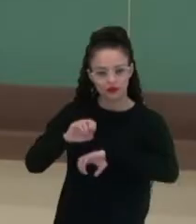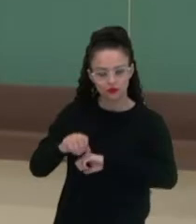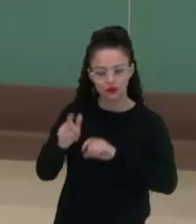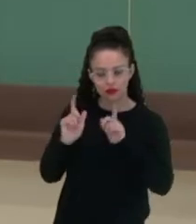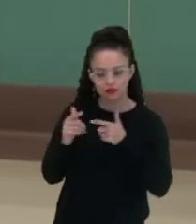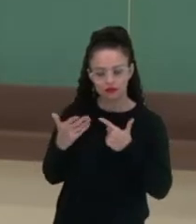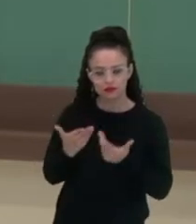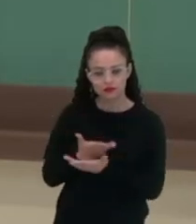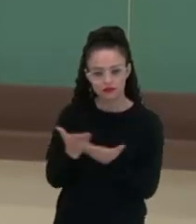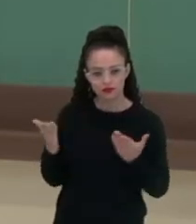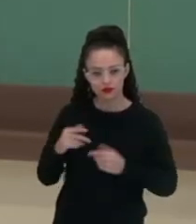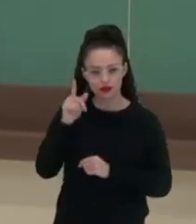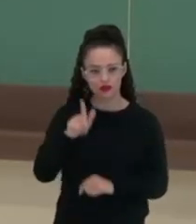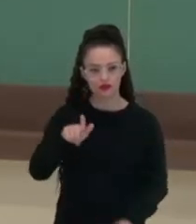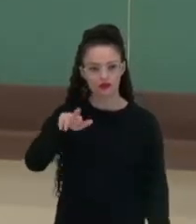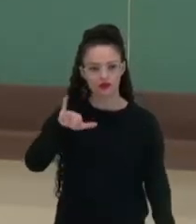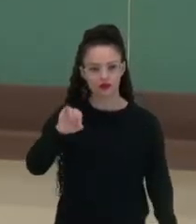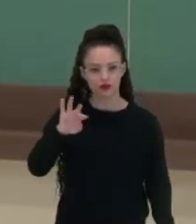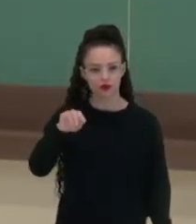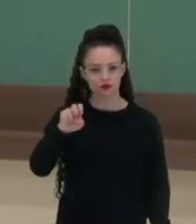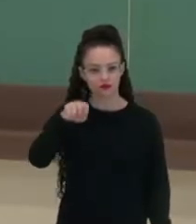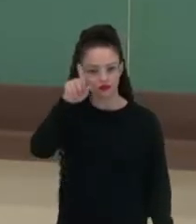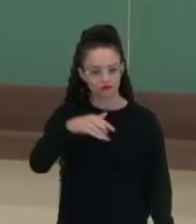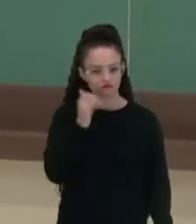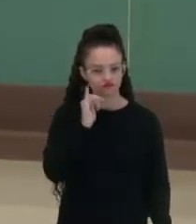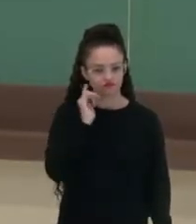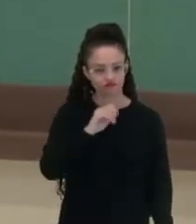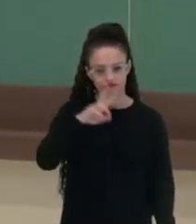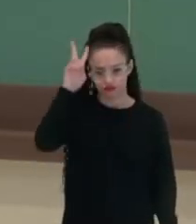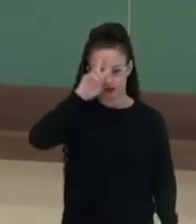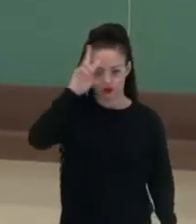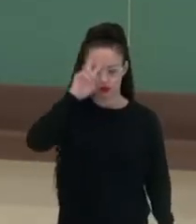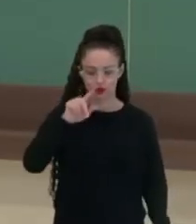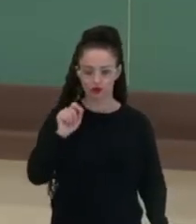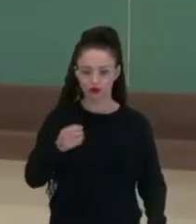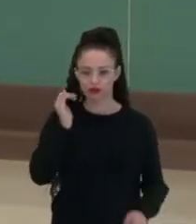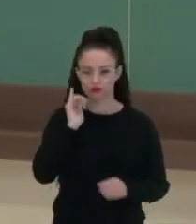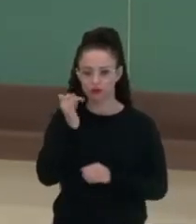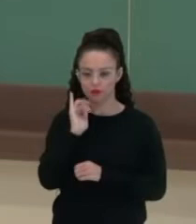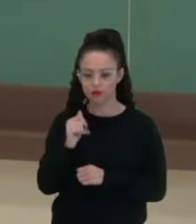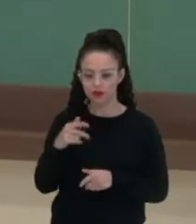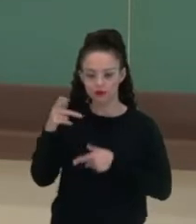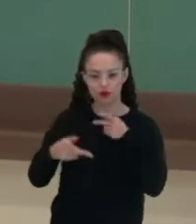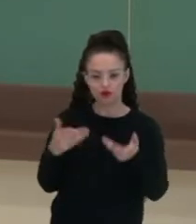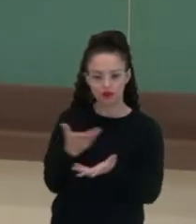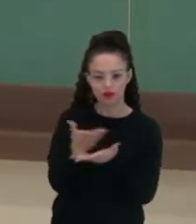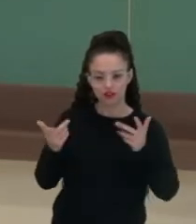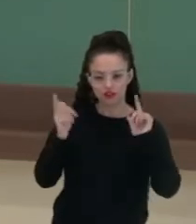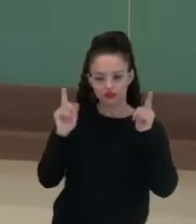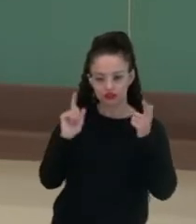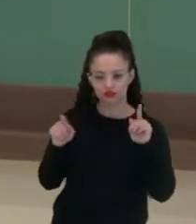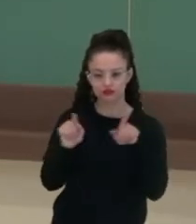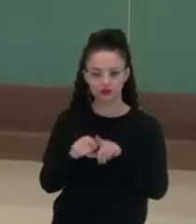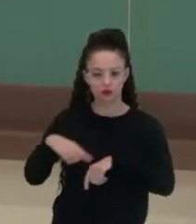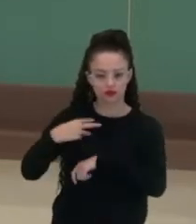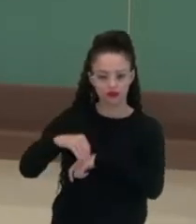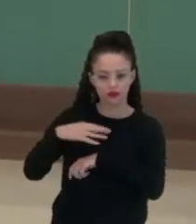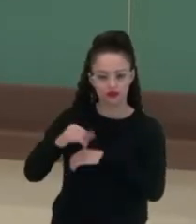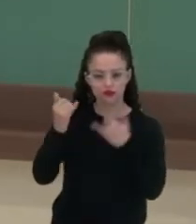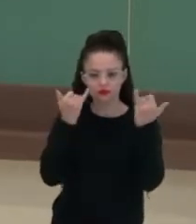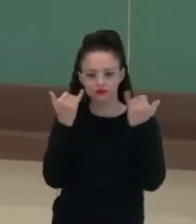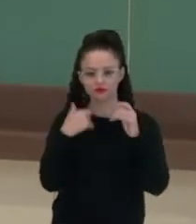entreter, né? Então os griots são esses contadores de histórias que vão fazer o povo se divertir, mas vão trazer também informação e que